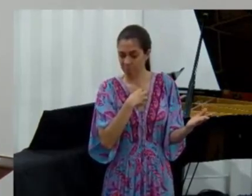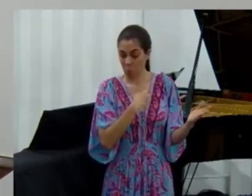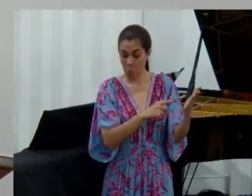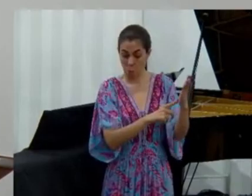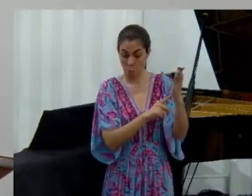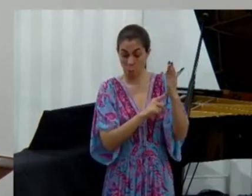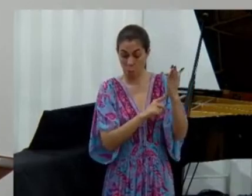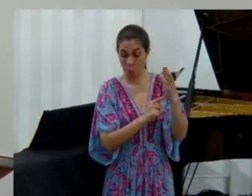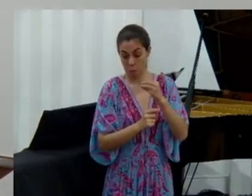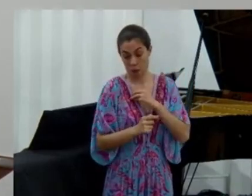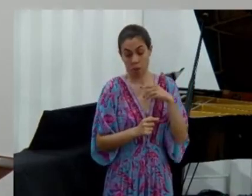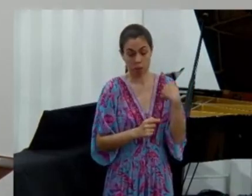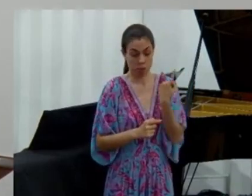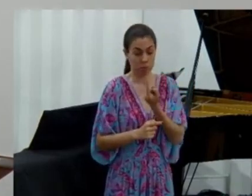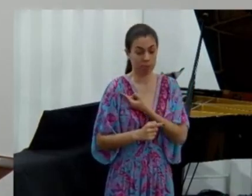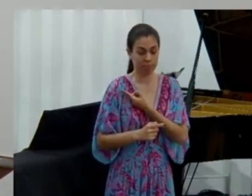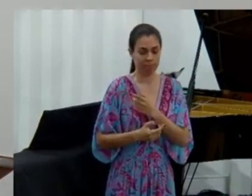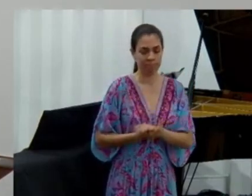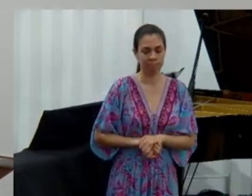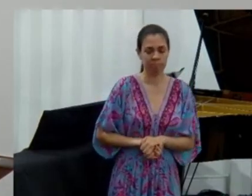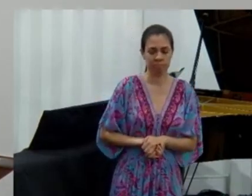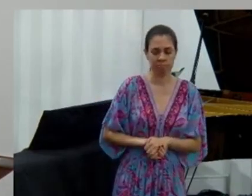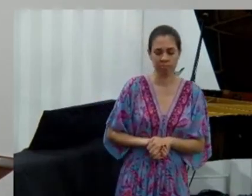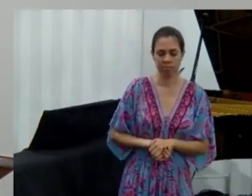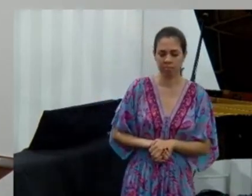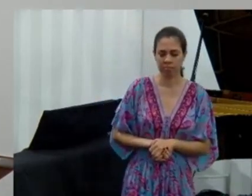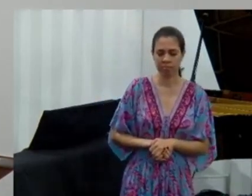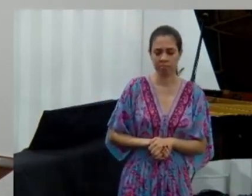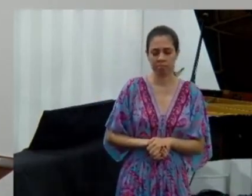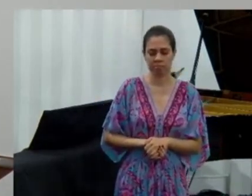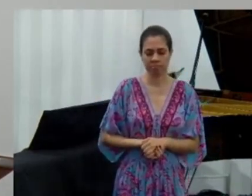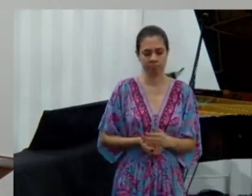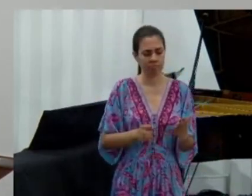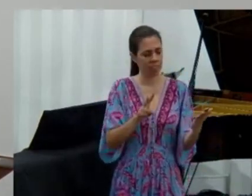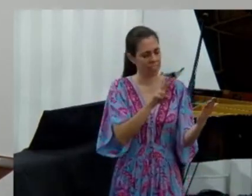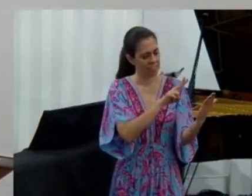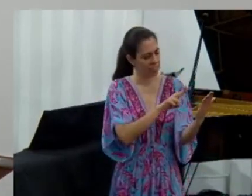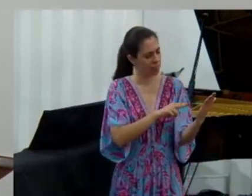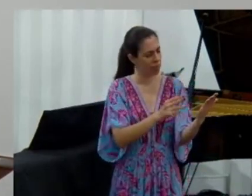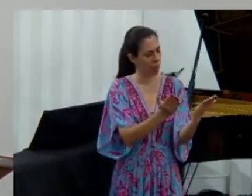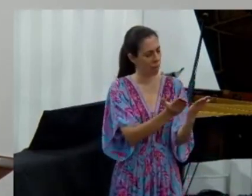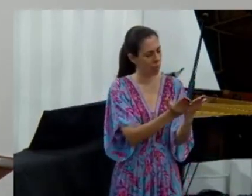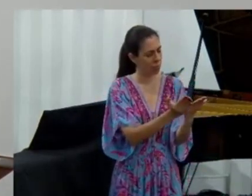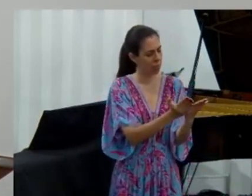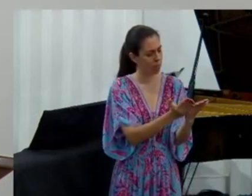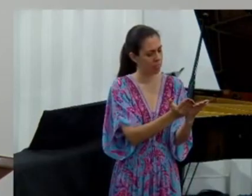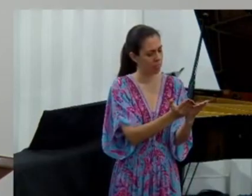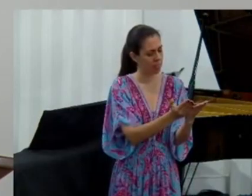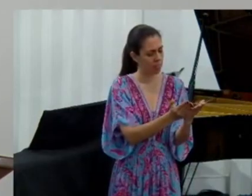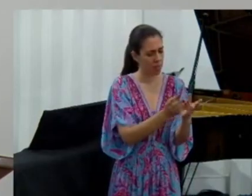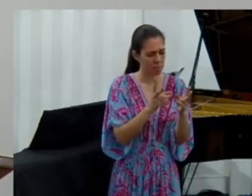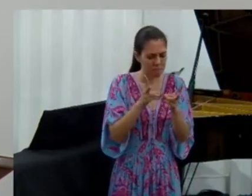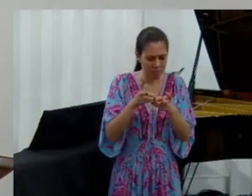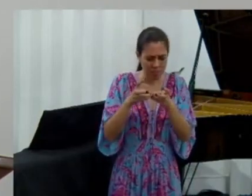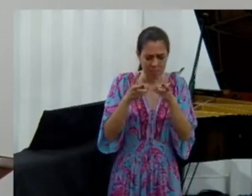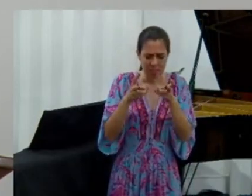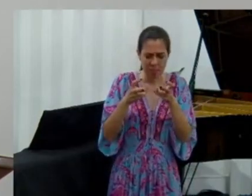Nós, em vários momentos de nossa caminhada, somos surpreendidos pelo estado de nossa